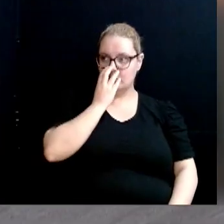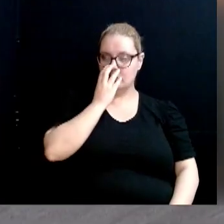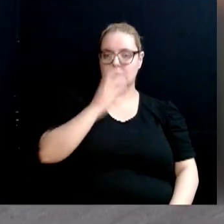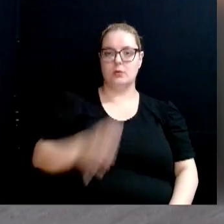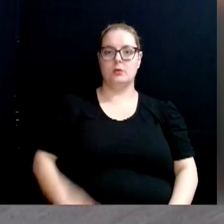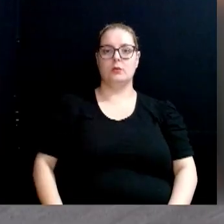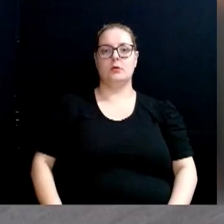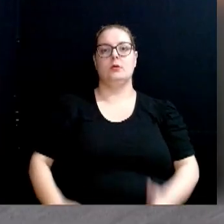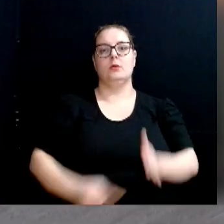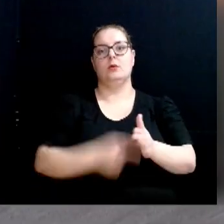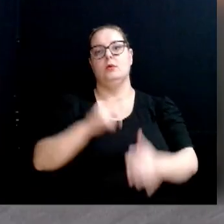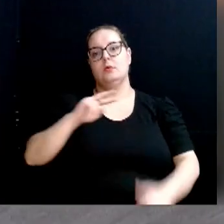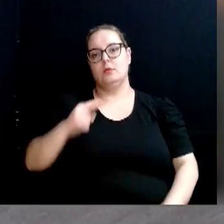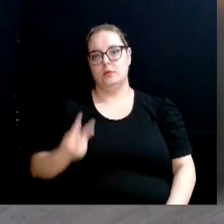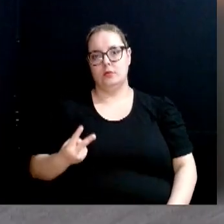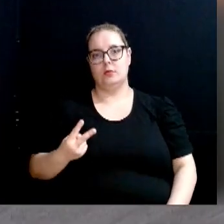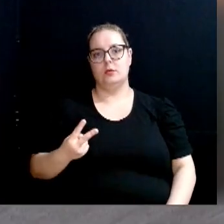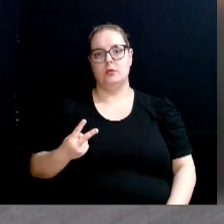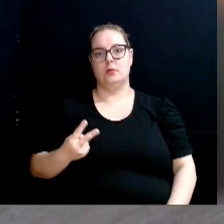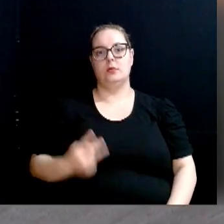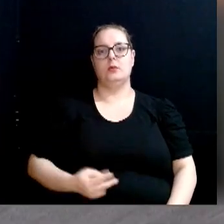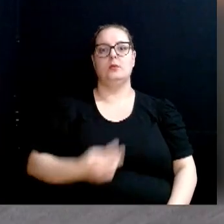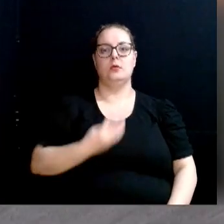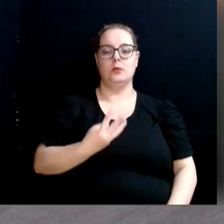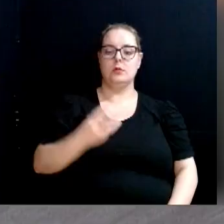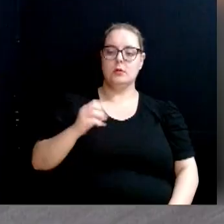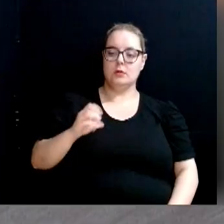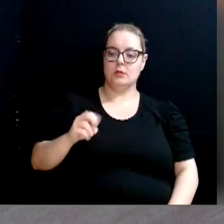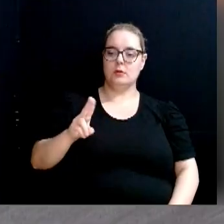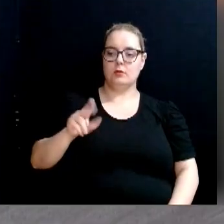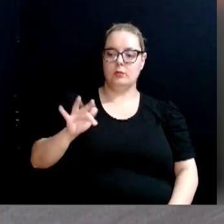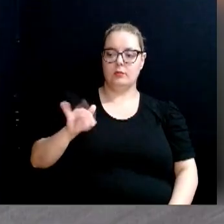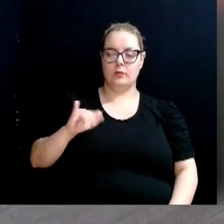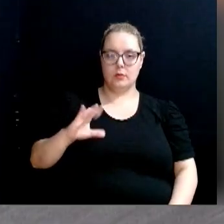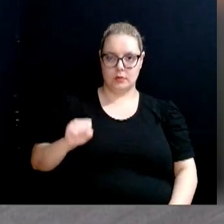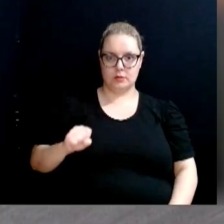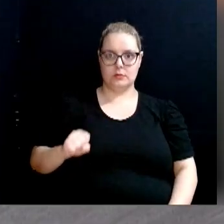vez multado em 300 UFIX, com a reincidência